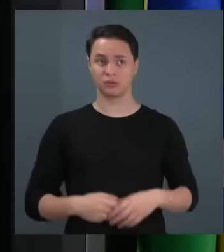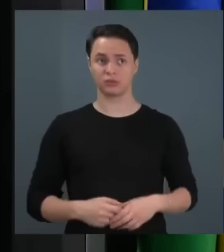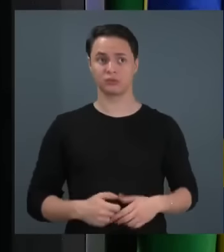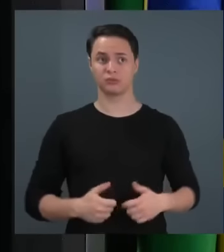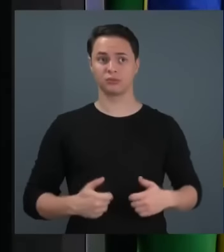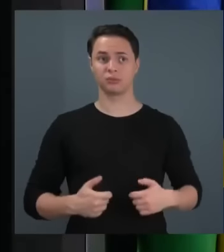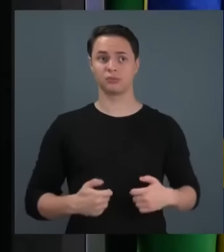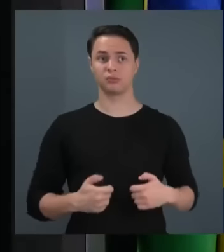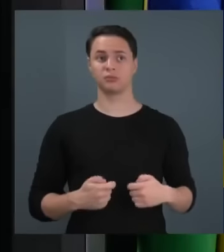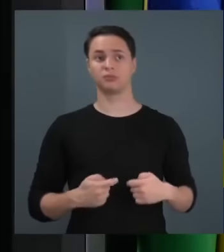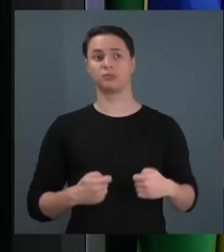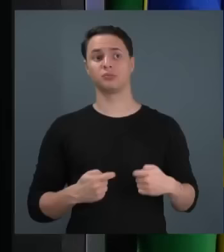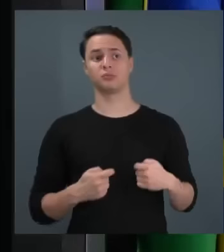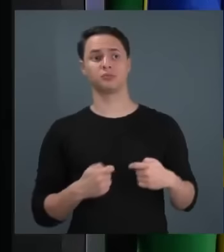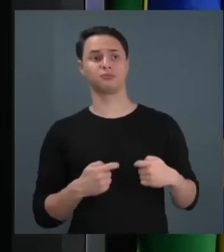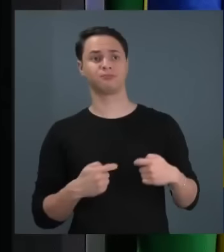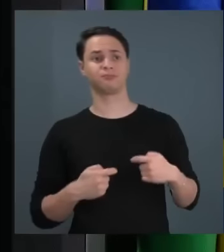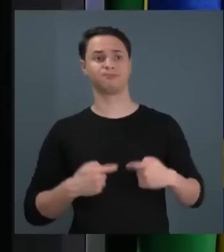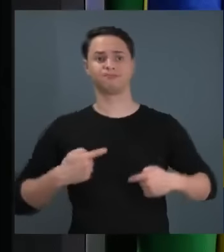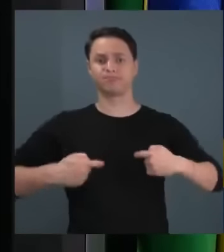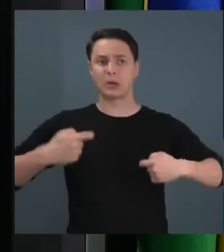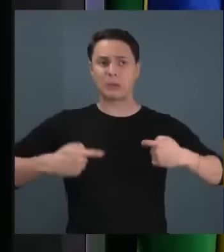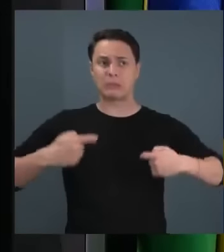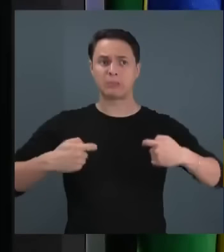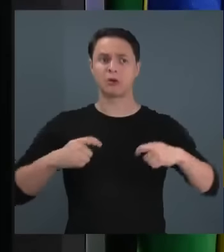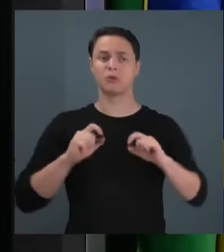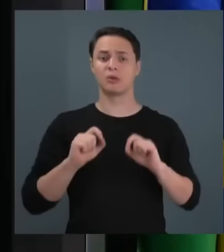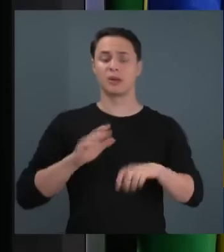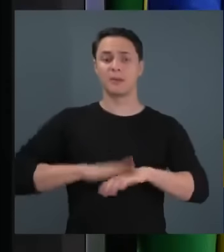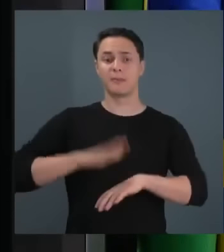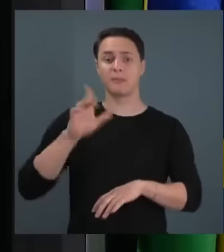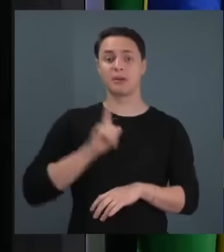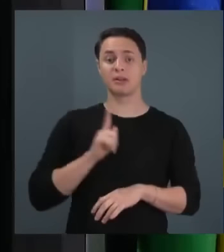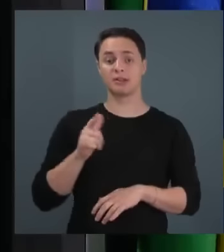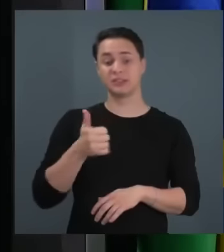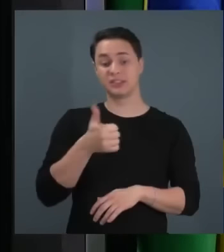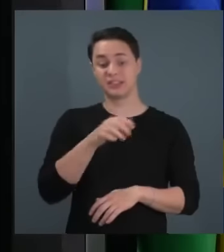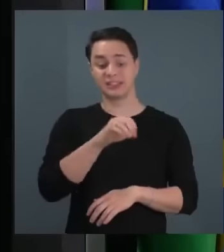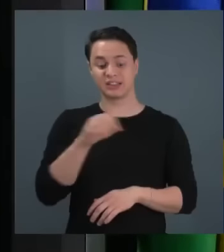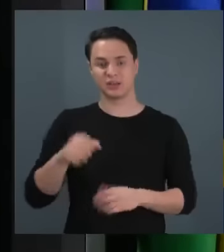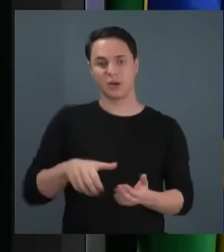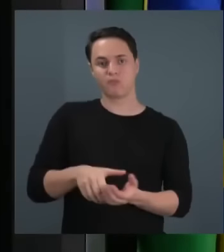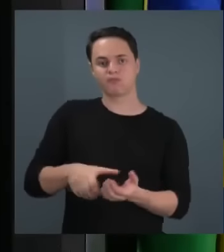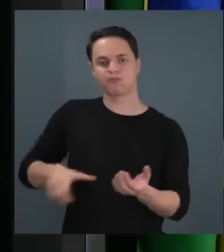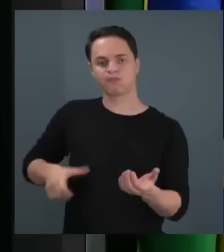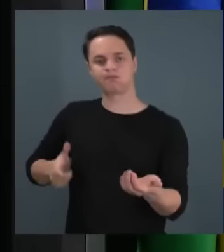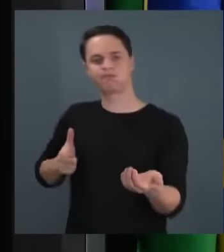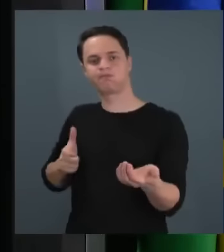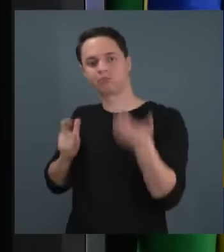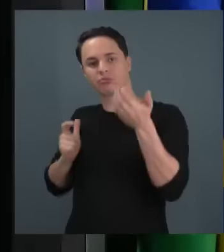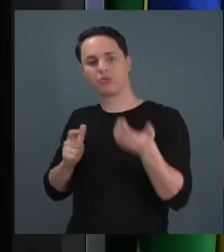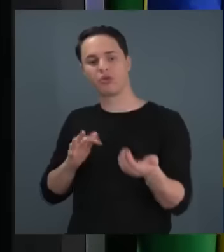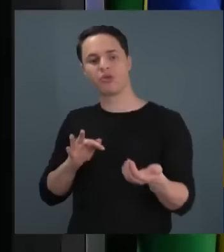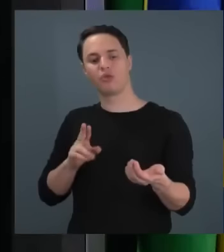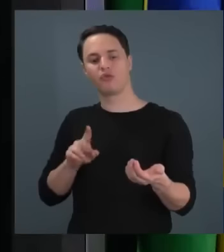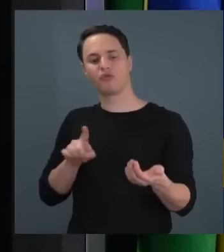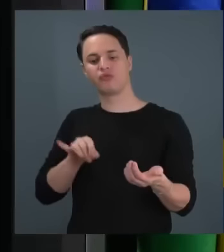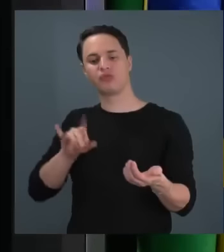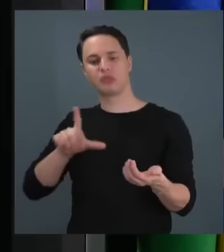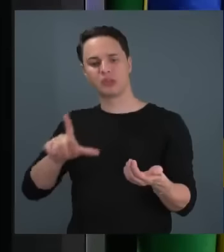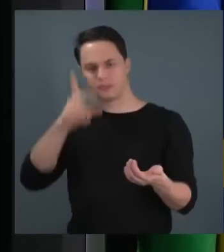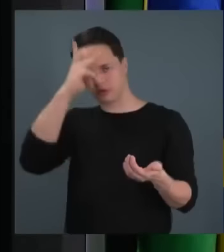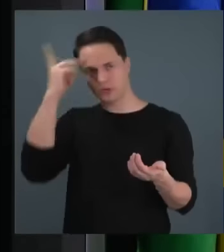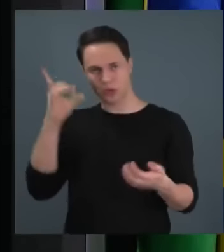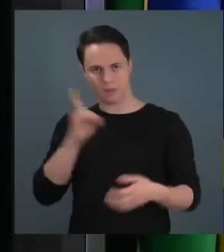apreendidos mais de 100 fuzis de grosso calibre. A turma, eu tive lá recentemente no Rio de Janeiro, o pessoal não tem receio